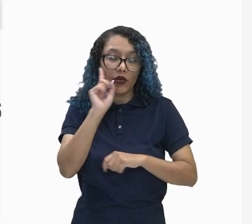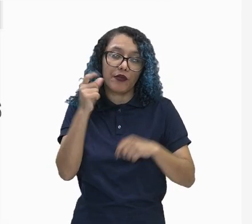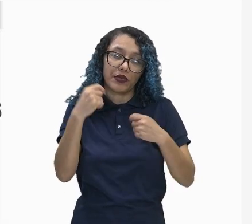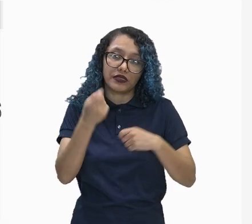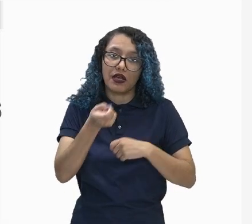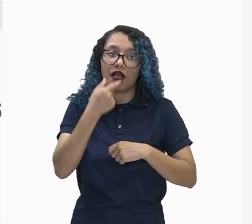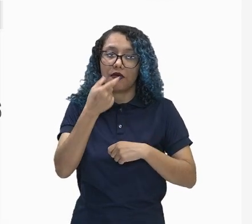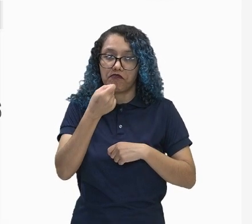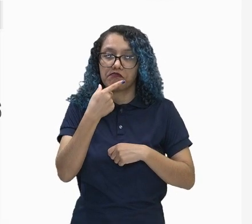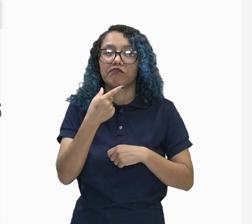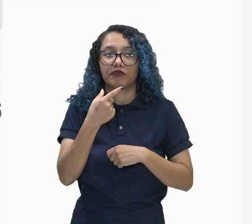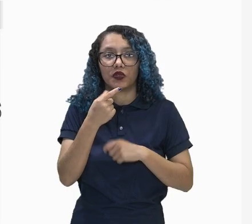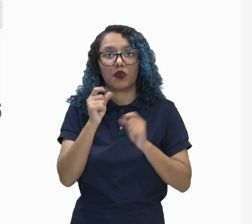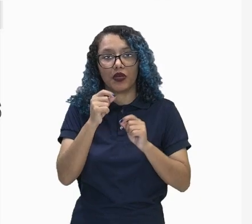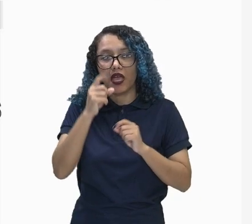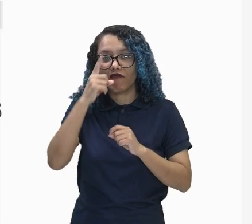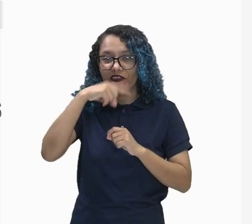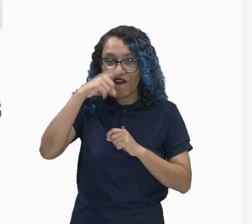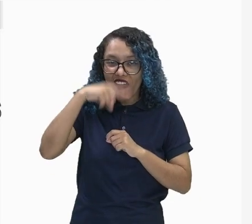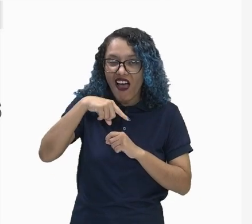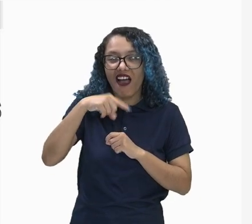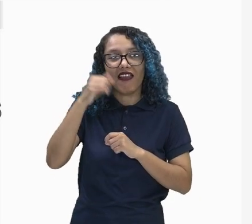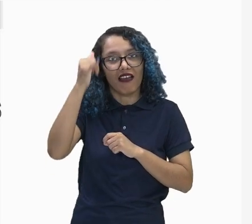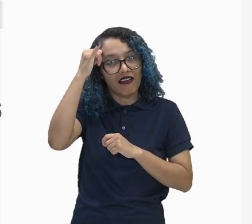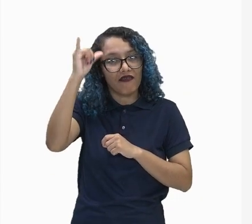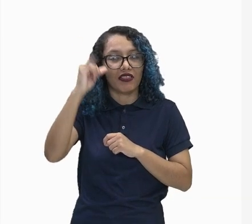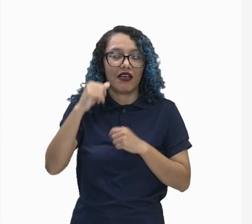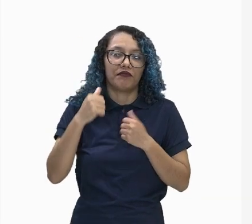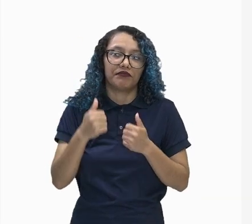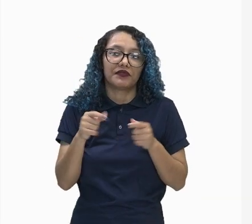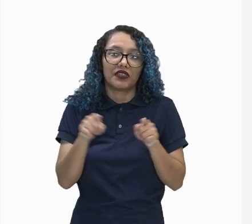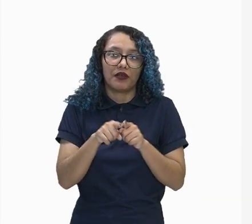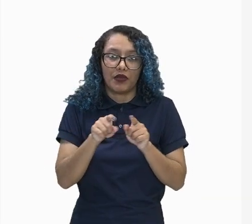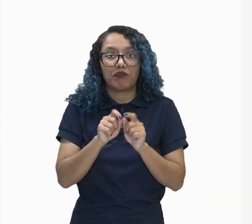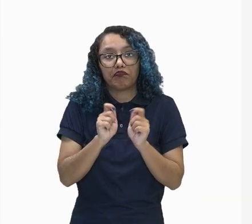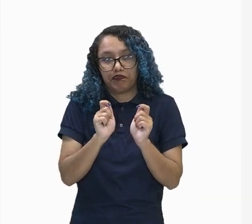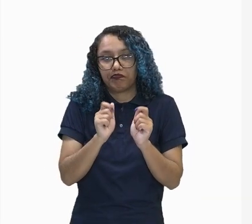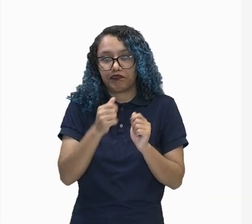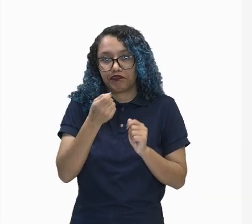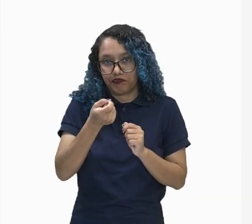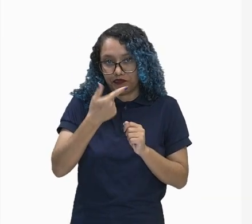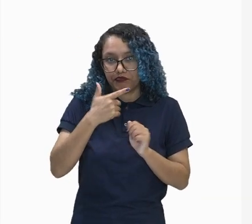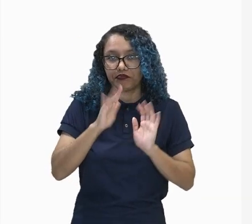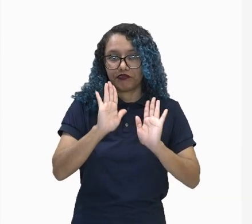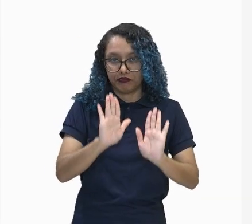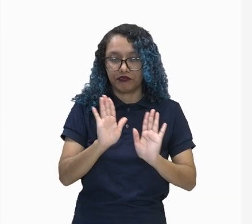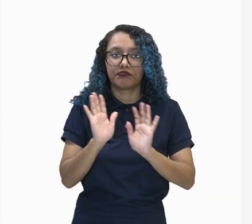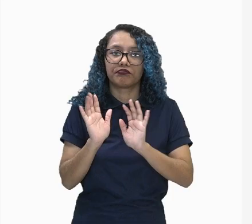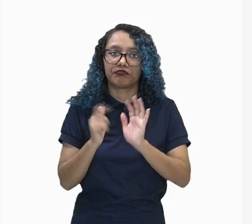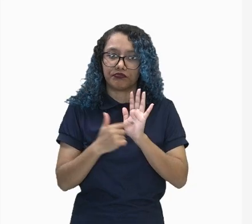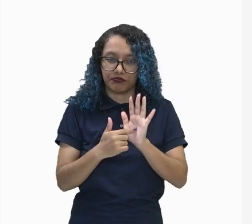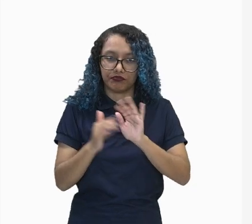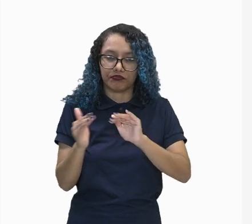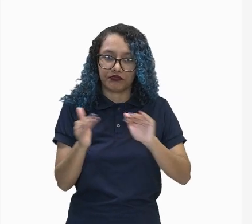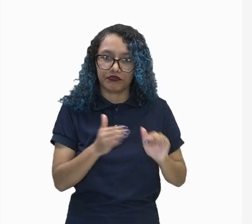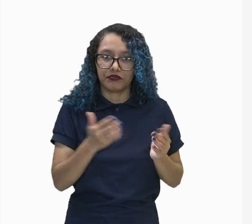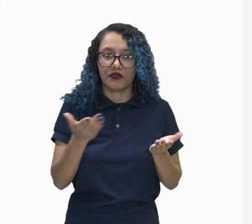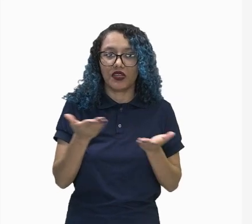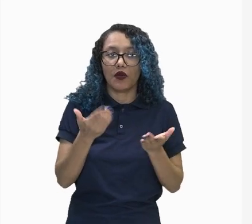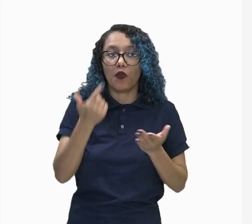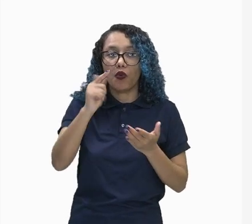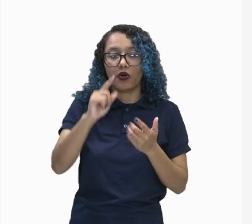que ele falhe. Existem opções como as pílulas, né, como a gente acabou de ver, e outras como